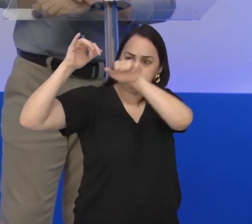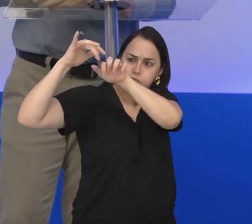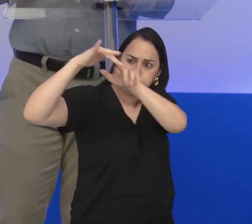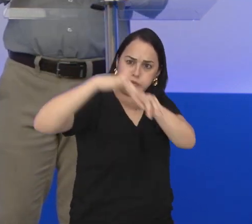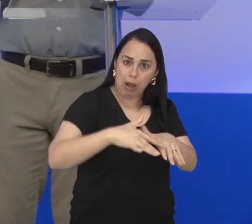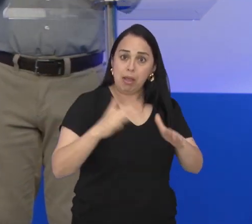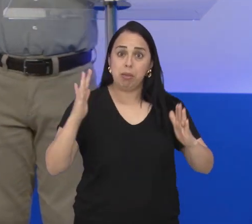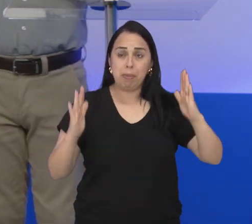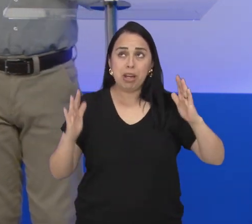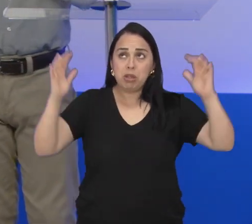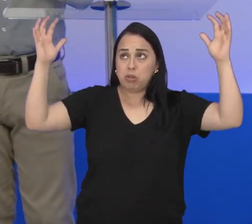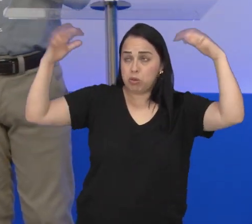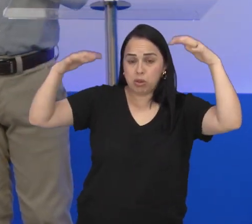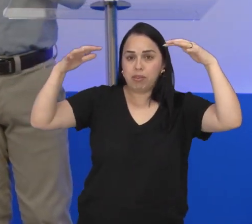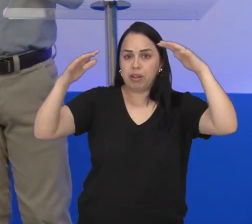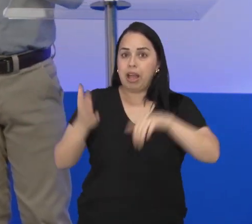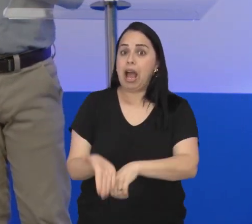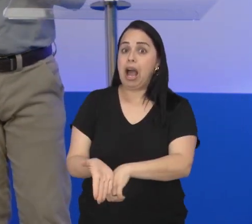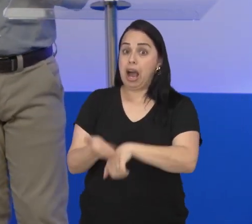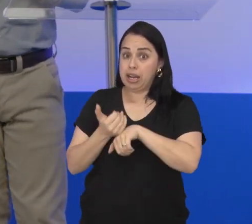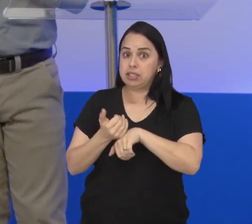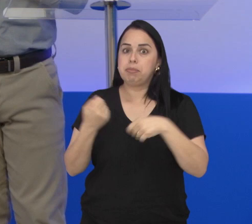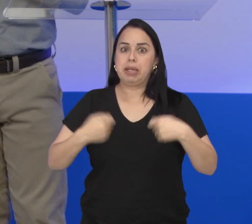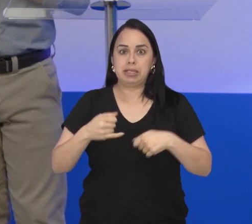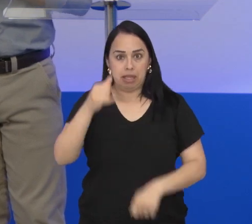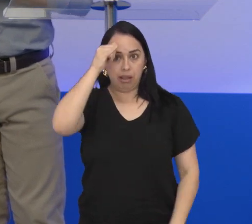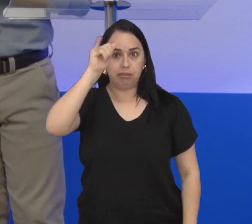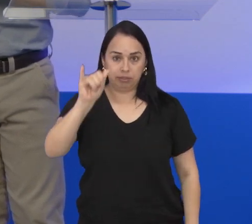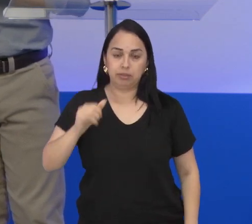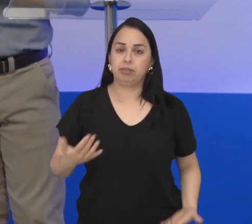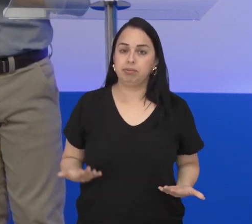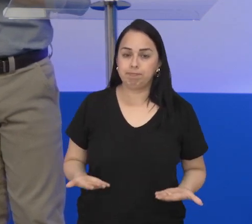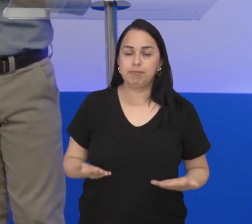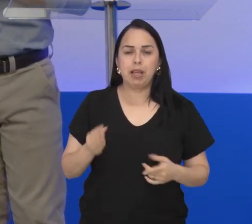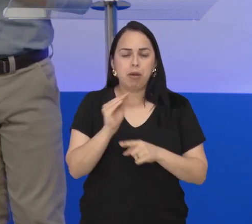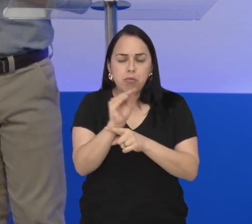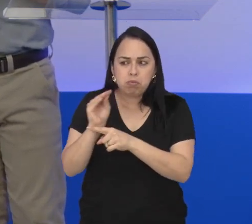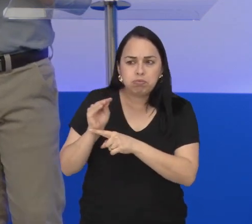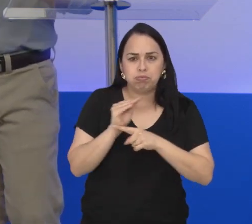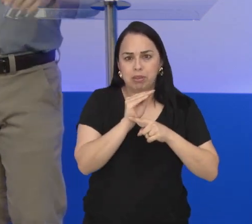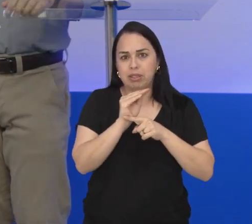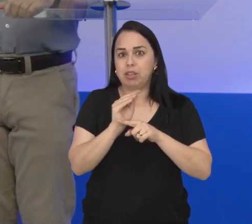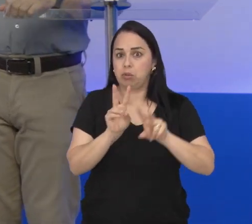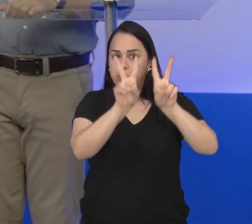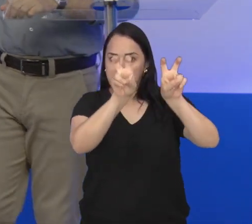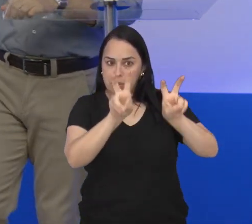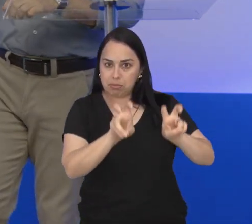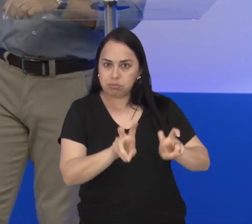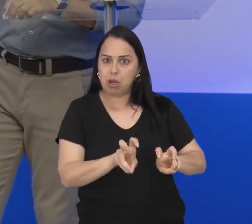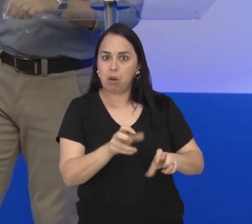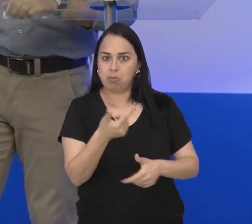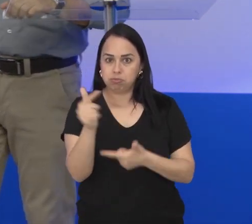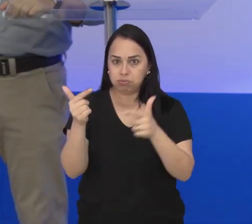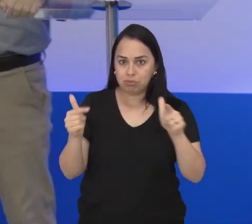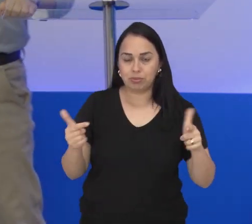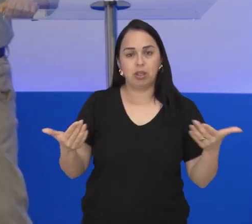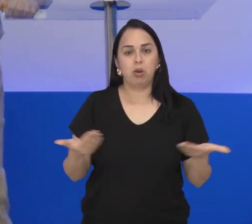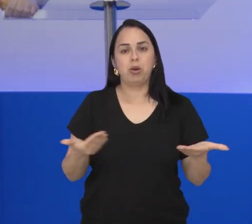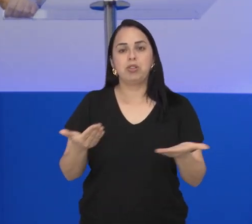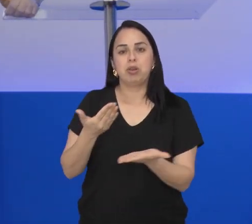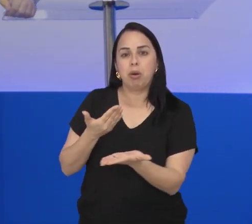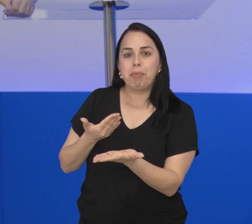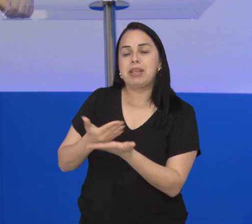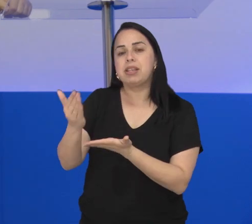desastres. Estamos no período de chuva e as ações preventivas têm que começar o quanto antes. Esses são só alguns dos assuntos de